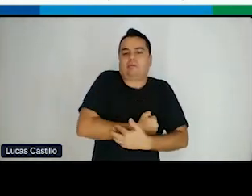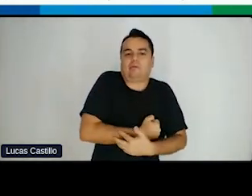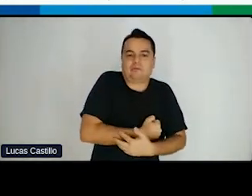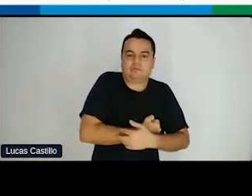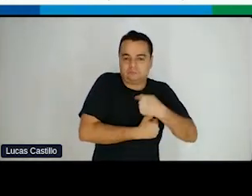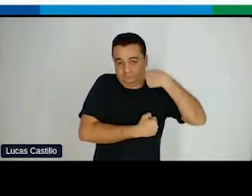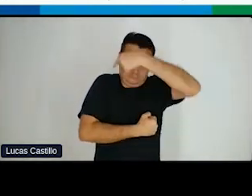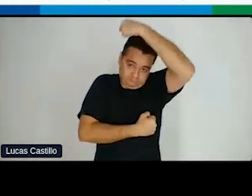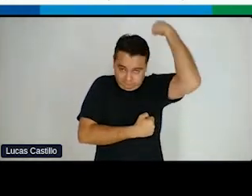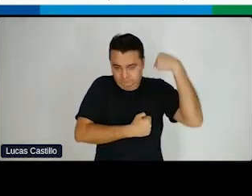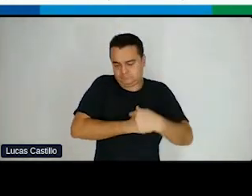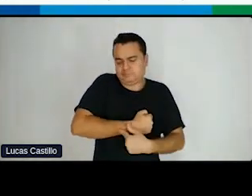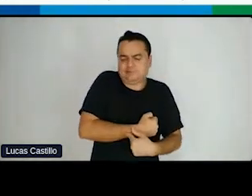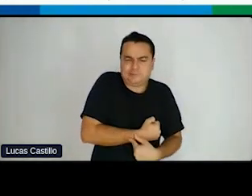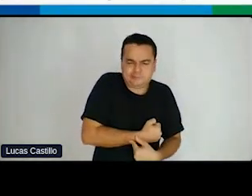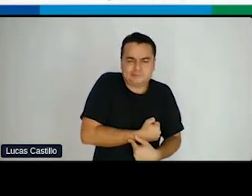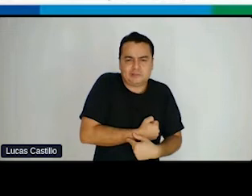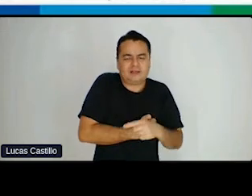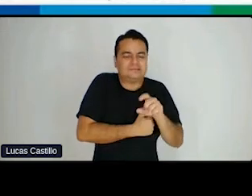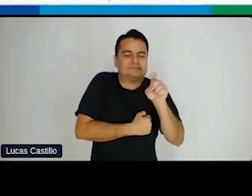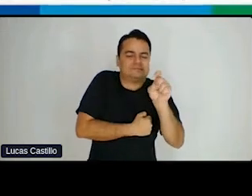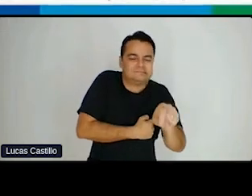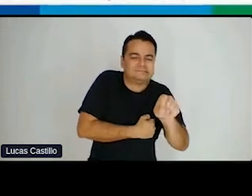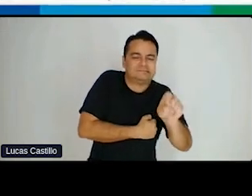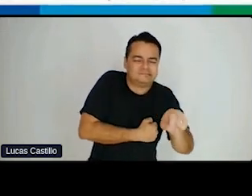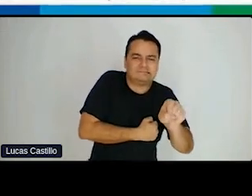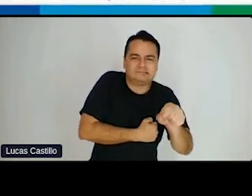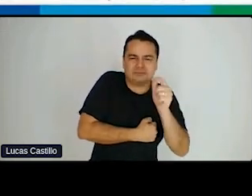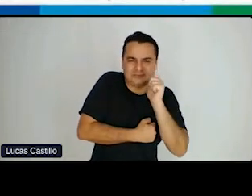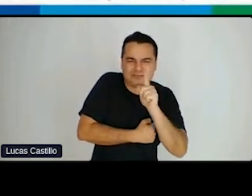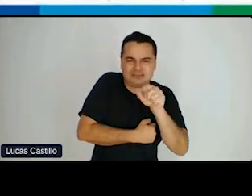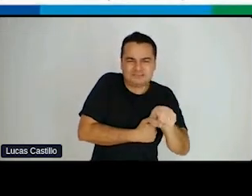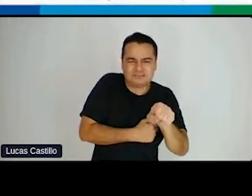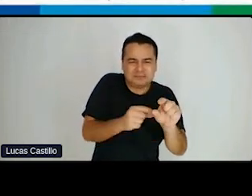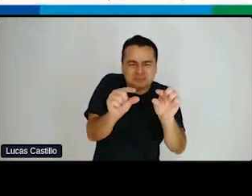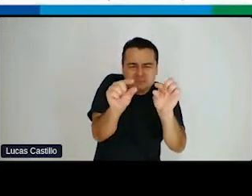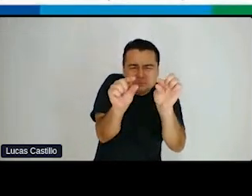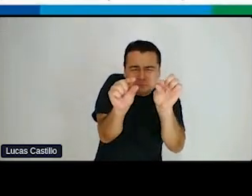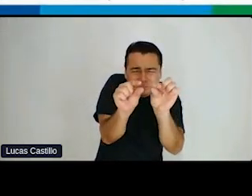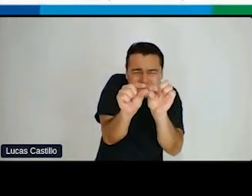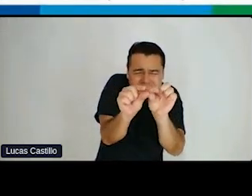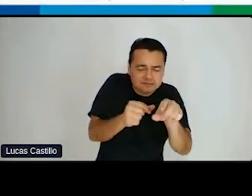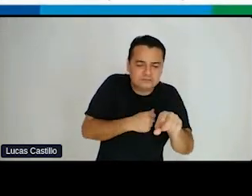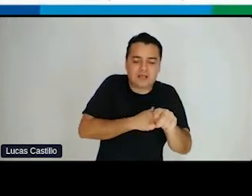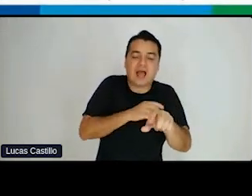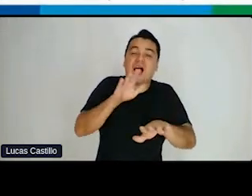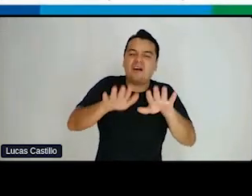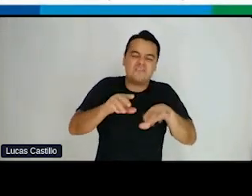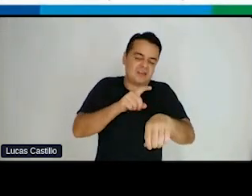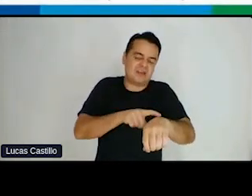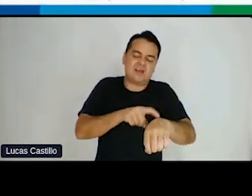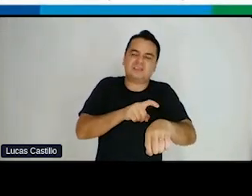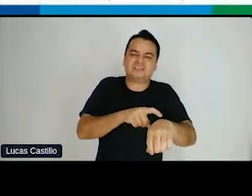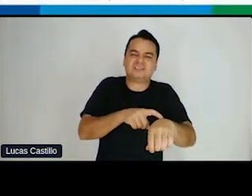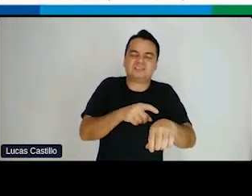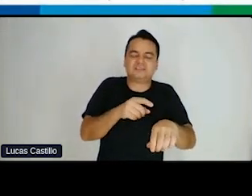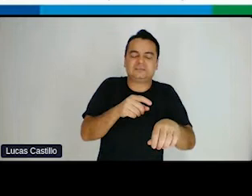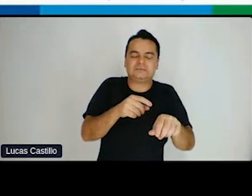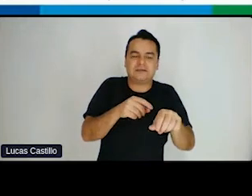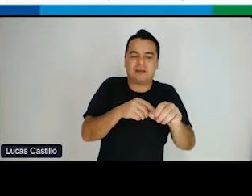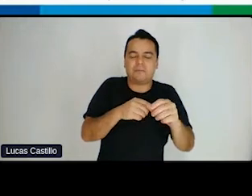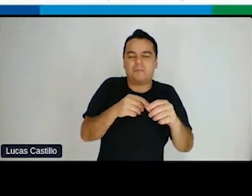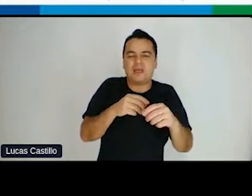vice-versa? Será que ele vai conseguir mexer com a mão que ele não tem